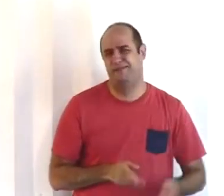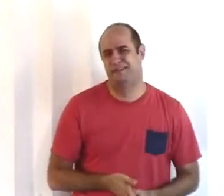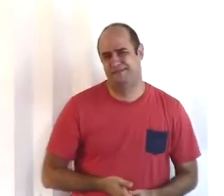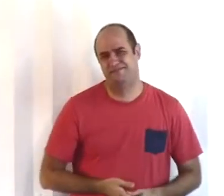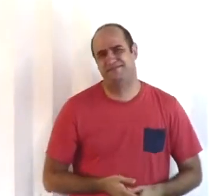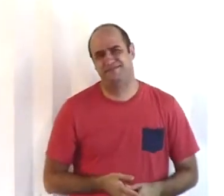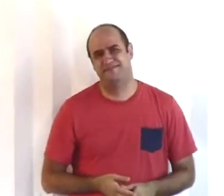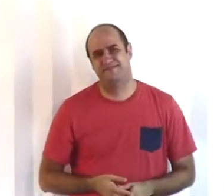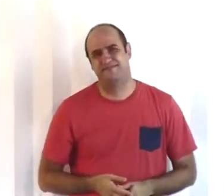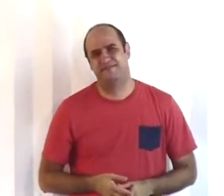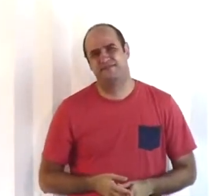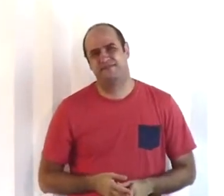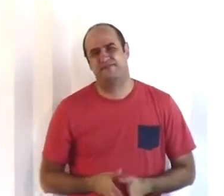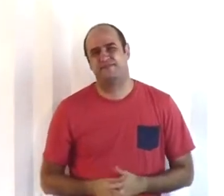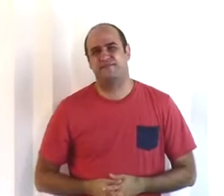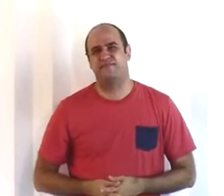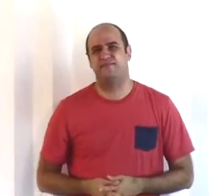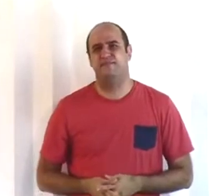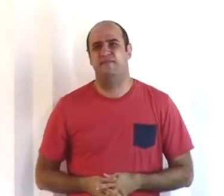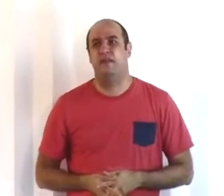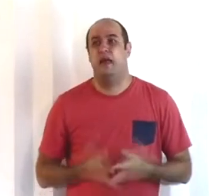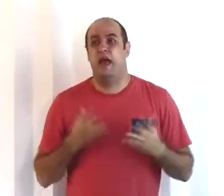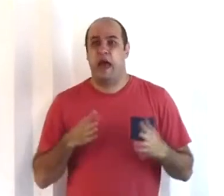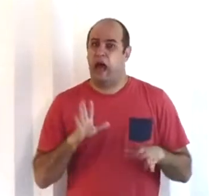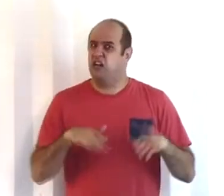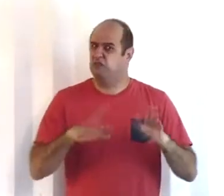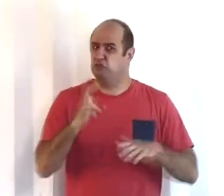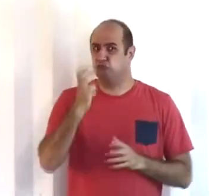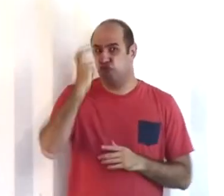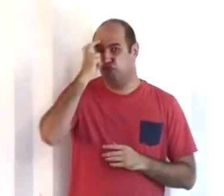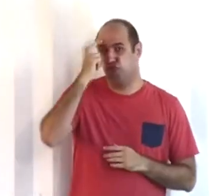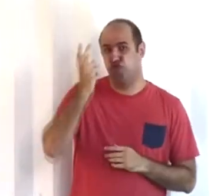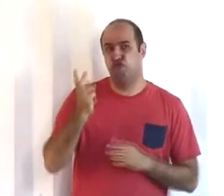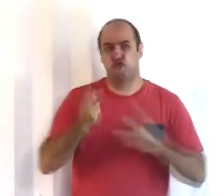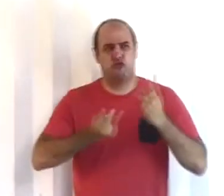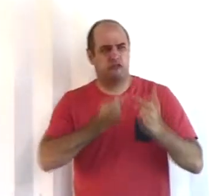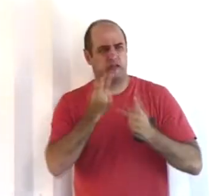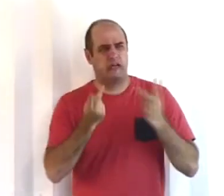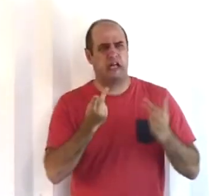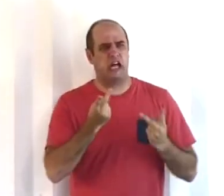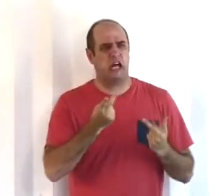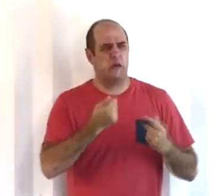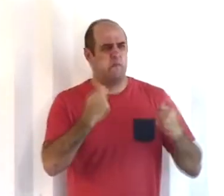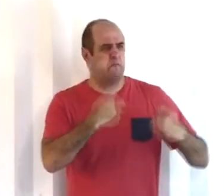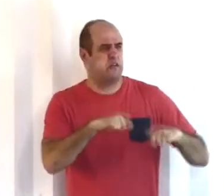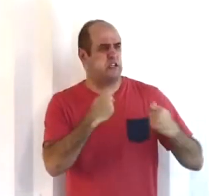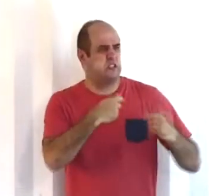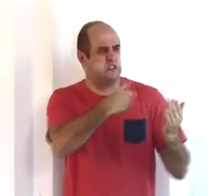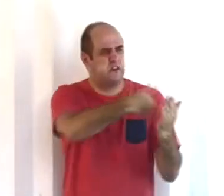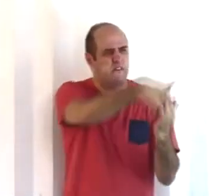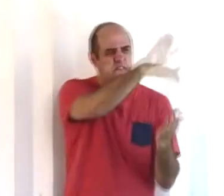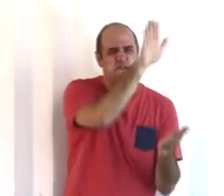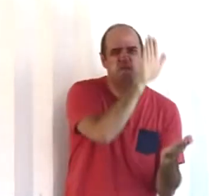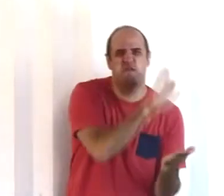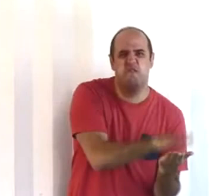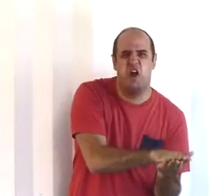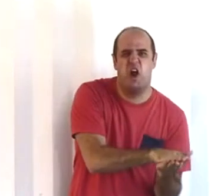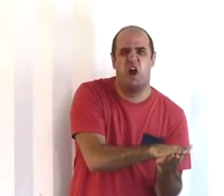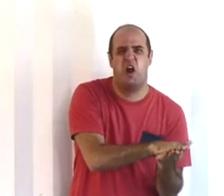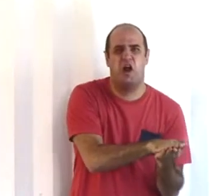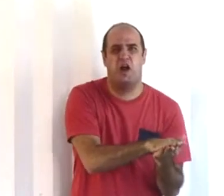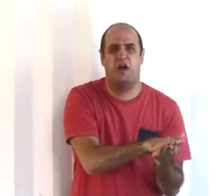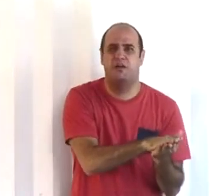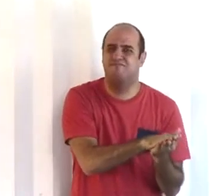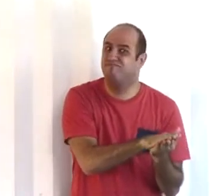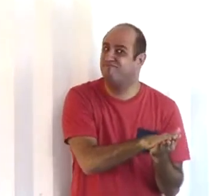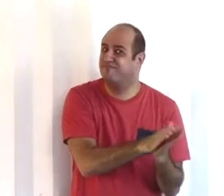cultura diz: não precisa se esquecer do mal que alguém te fez, vinga-te do mal que alguém te fez. Mas Jesus